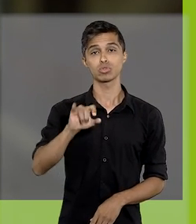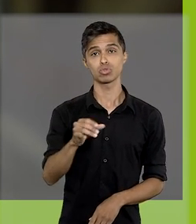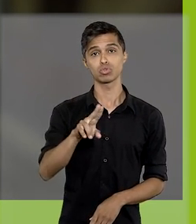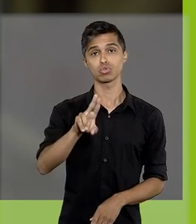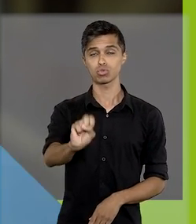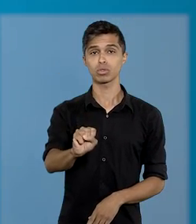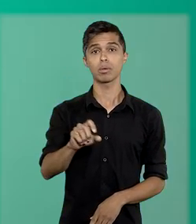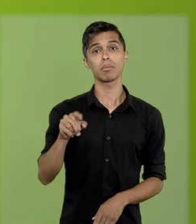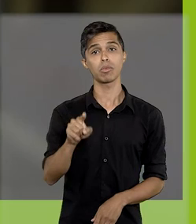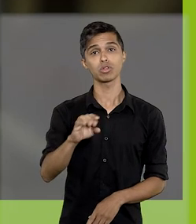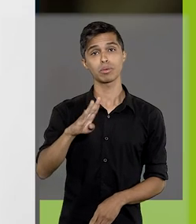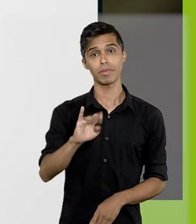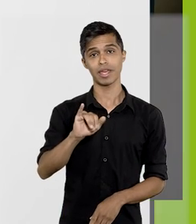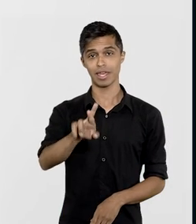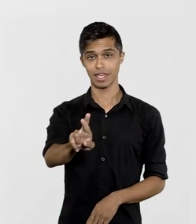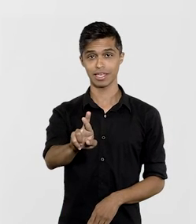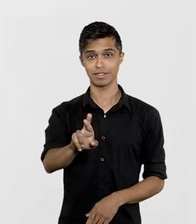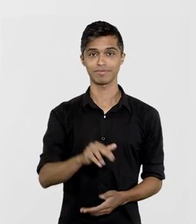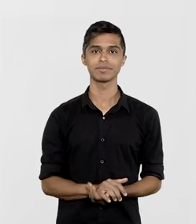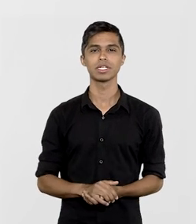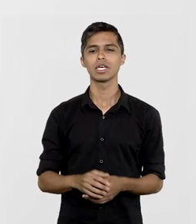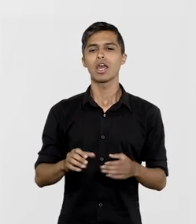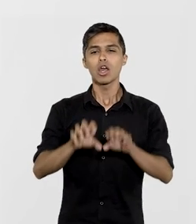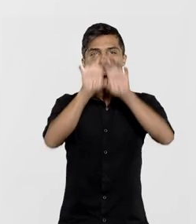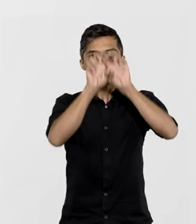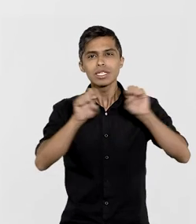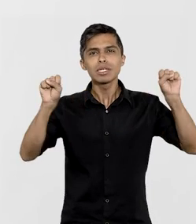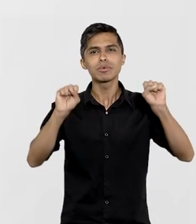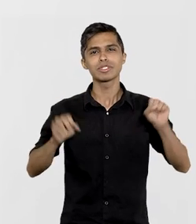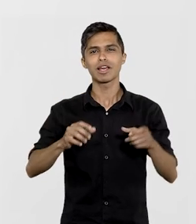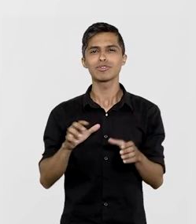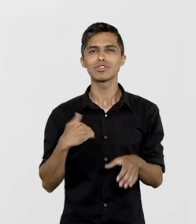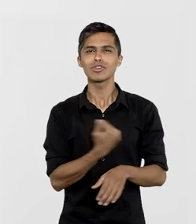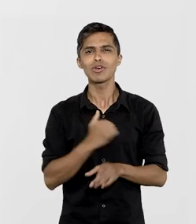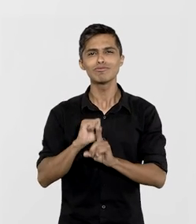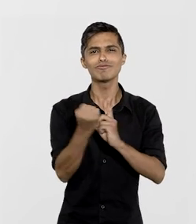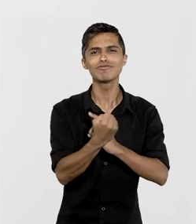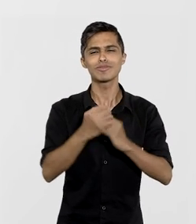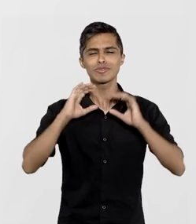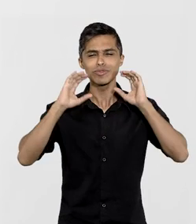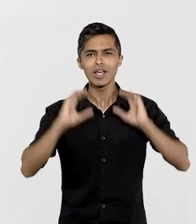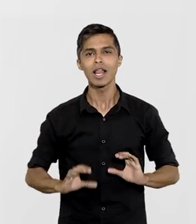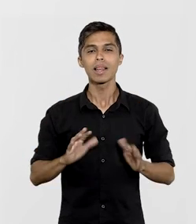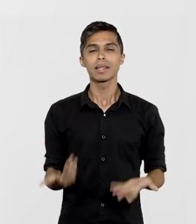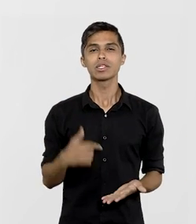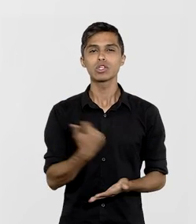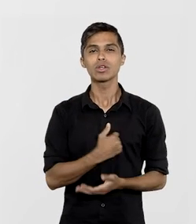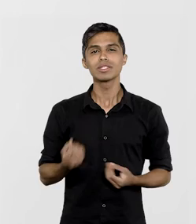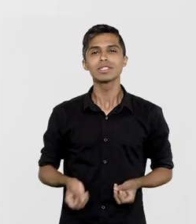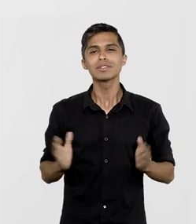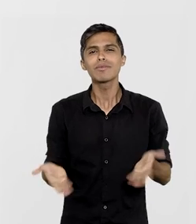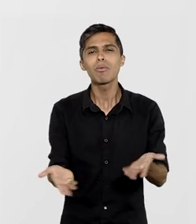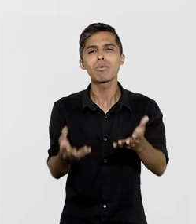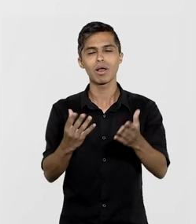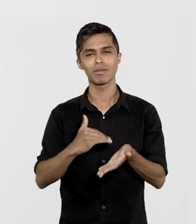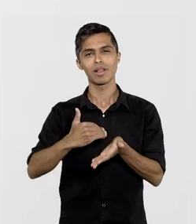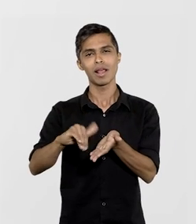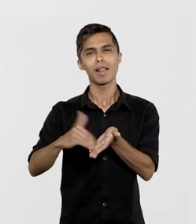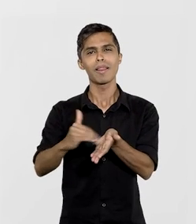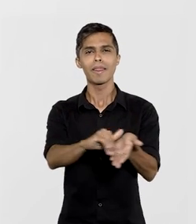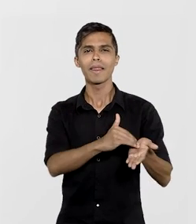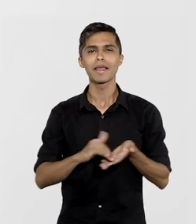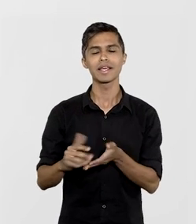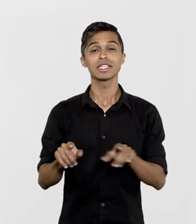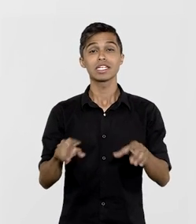sei.stj.jus.br. É o Tribunal da Cidadania, de mãos dadas com a tecnologia, promovendo eficiência administrativa